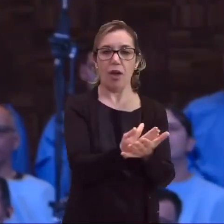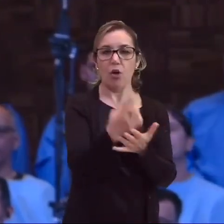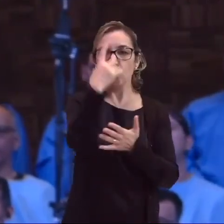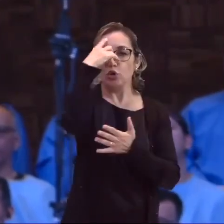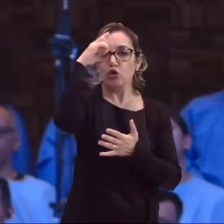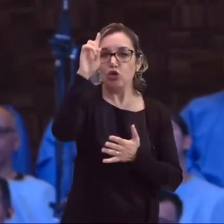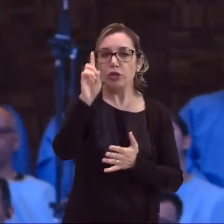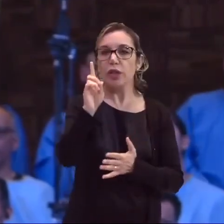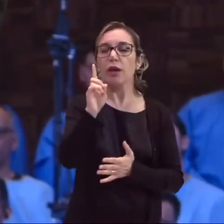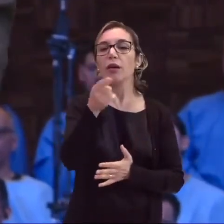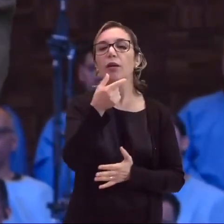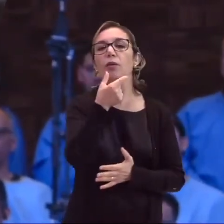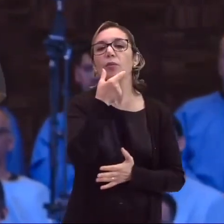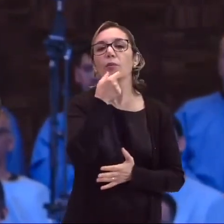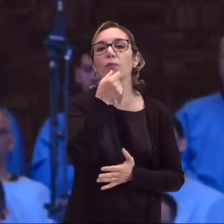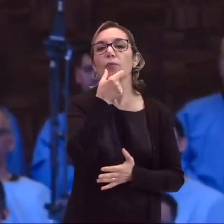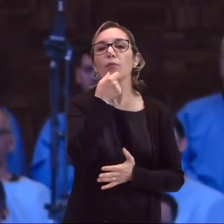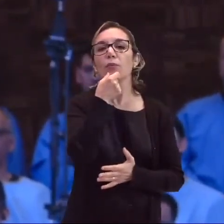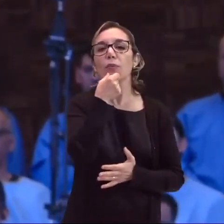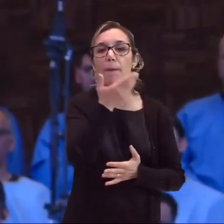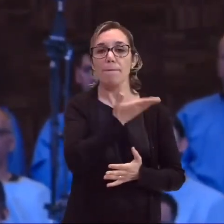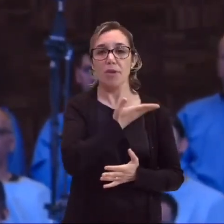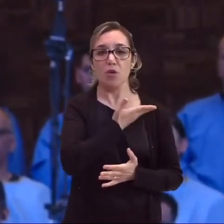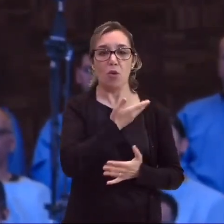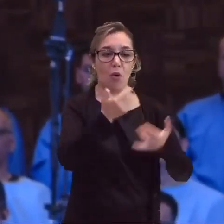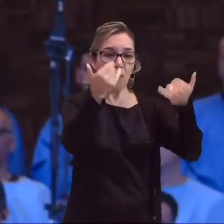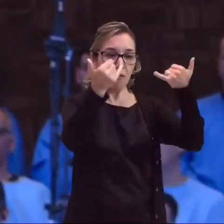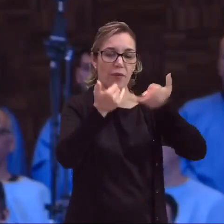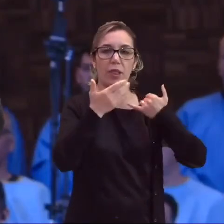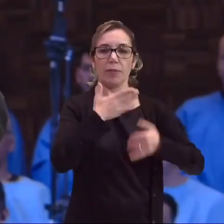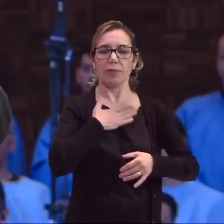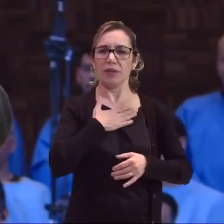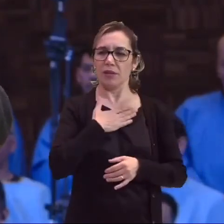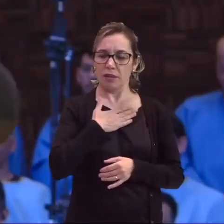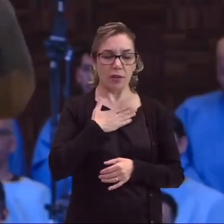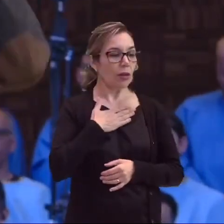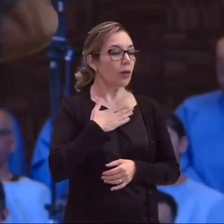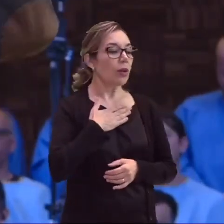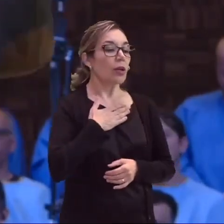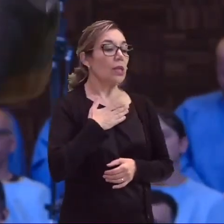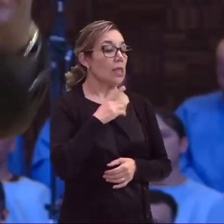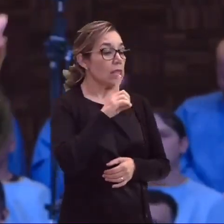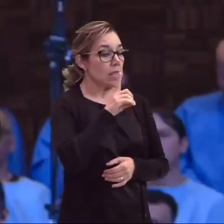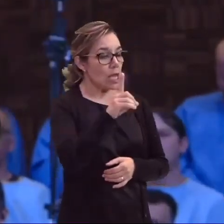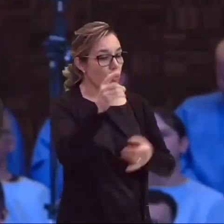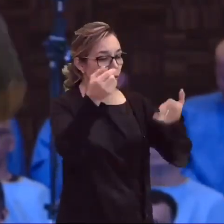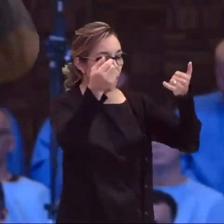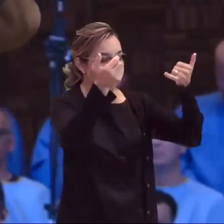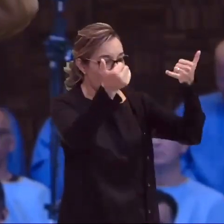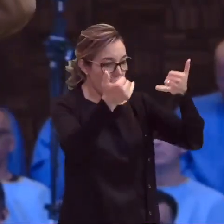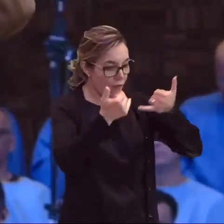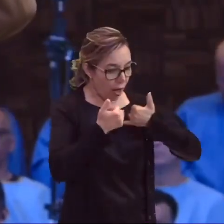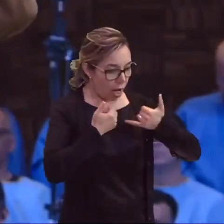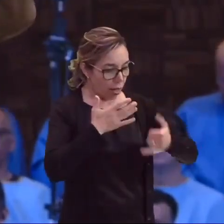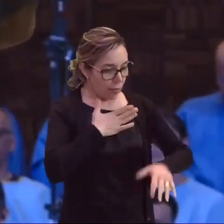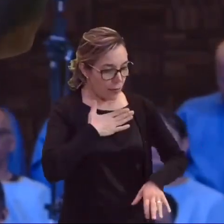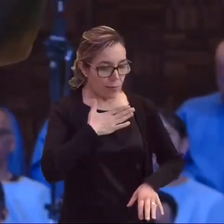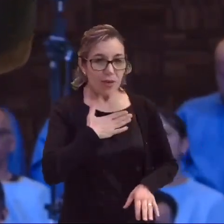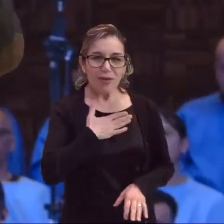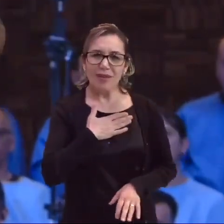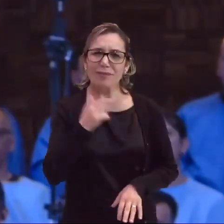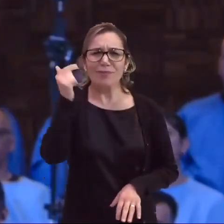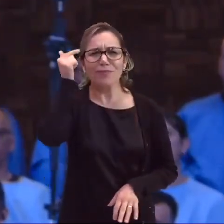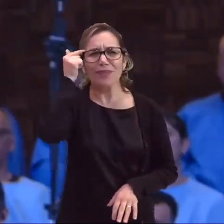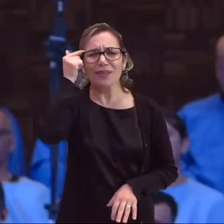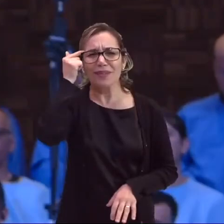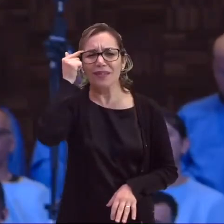um jovem dizendo que Deus falava com ele e isso mexeu com a minha cabeça eu achei que o homem era